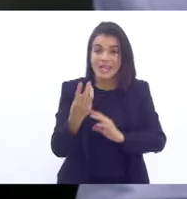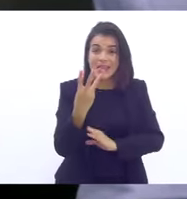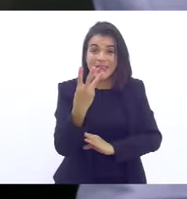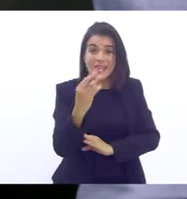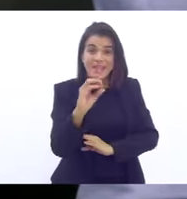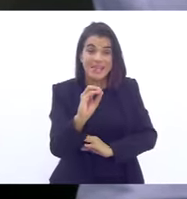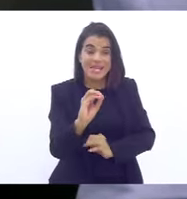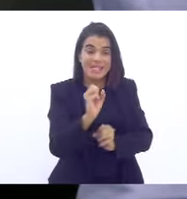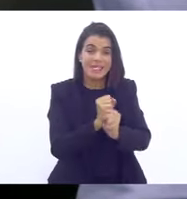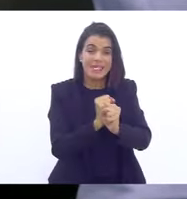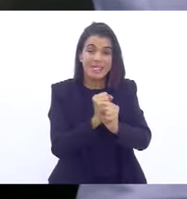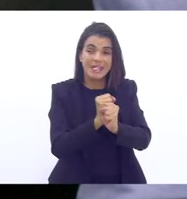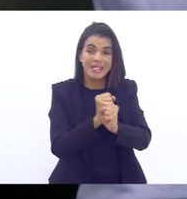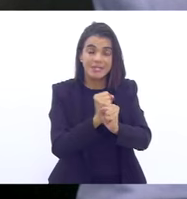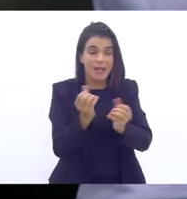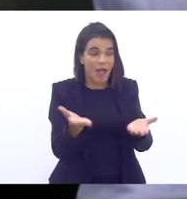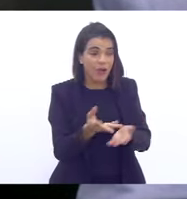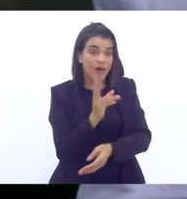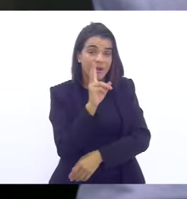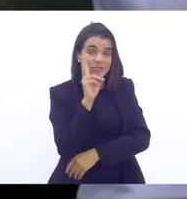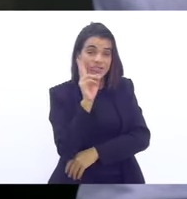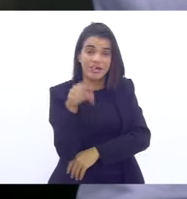30 anos, causa que nós estamos assistindo aqui.